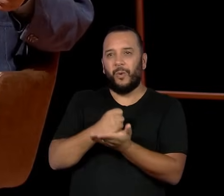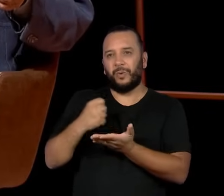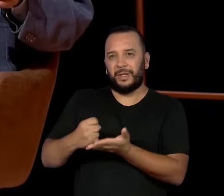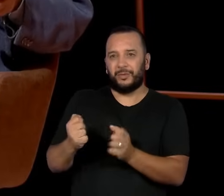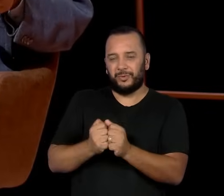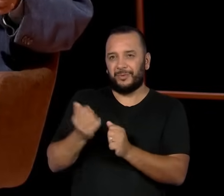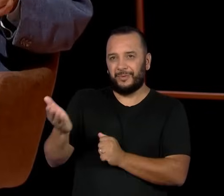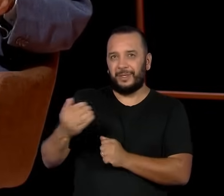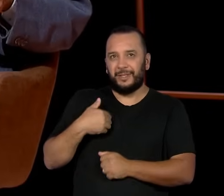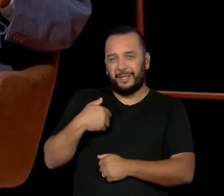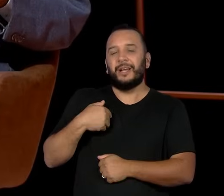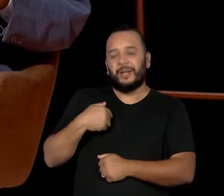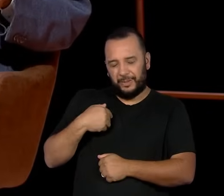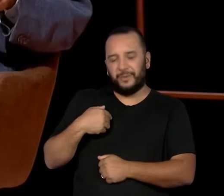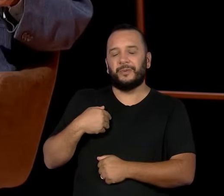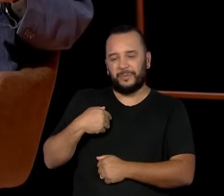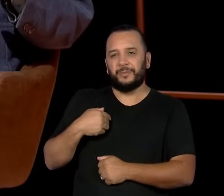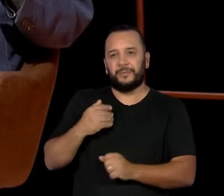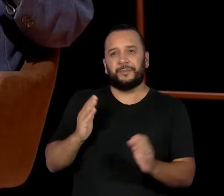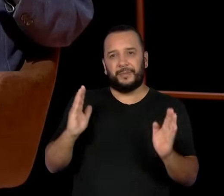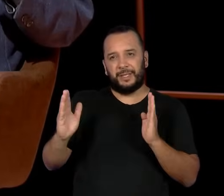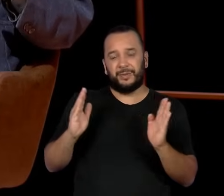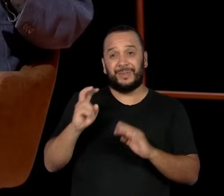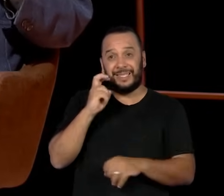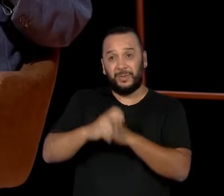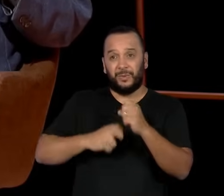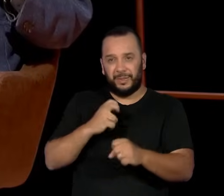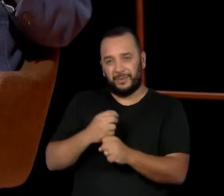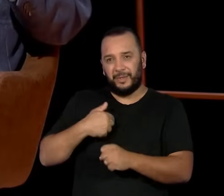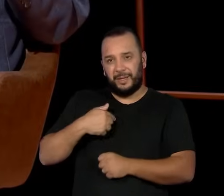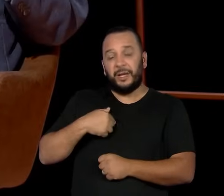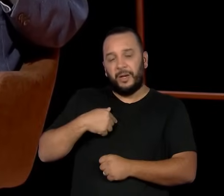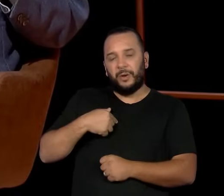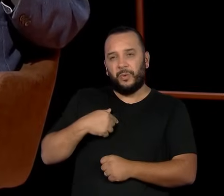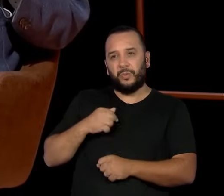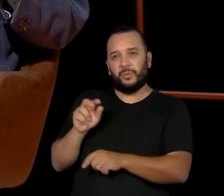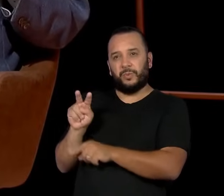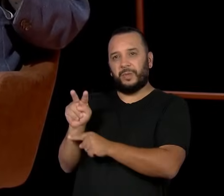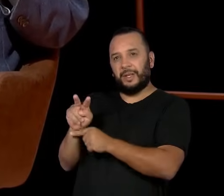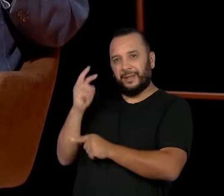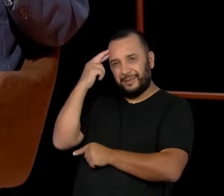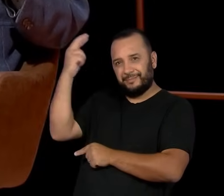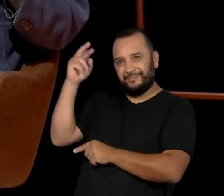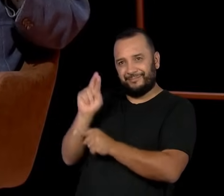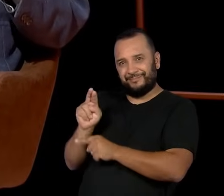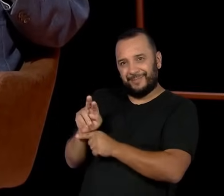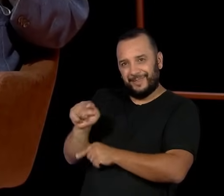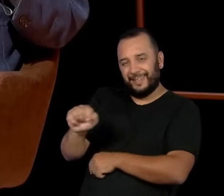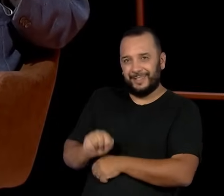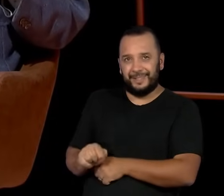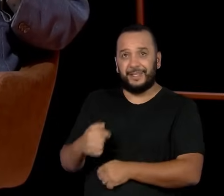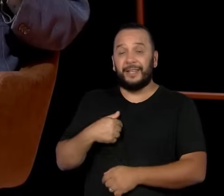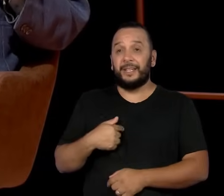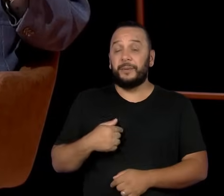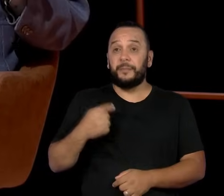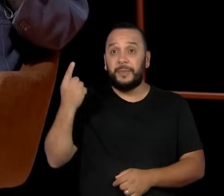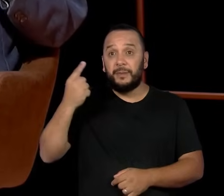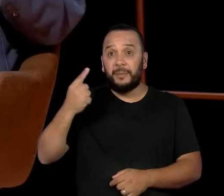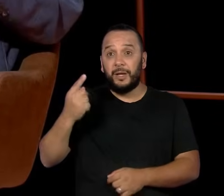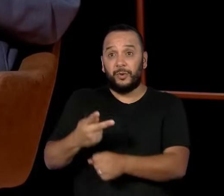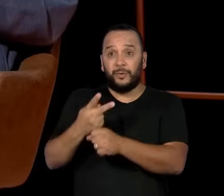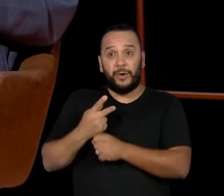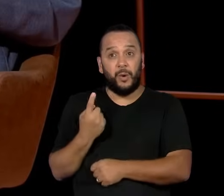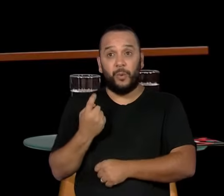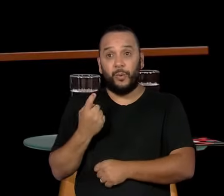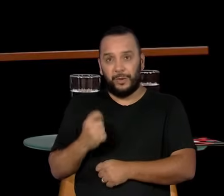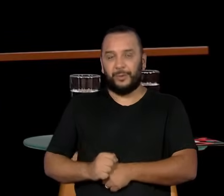ser empresário do Jorge Benjor durante 5 anos. E ele falou assim, o primeiro troféu que eu ganhei foi com você, aliás, o único. E quando a